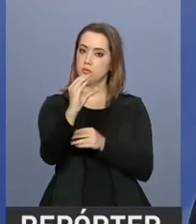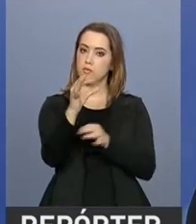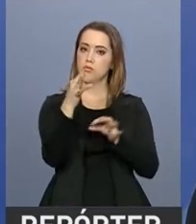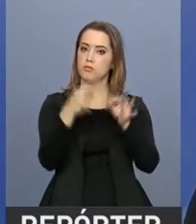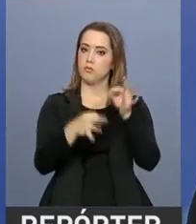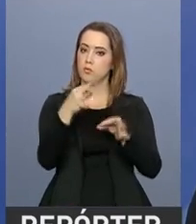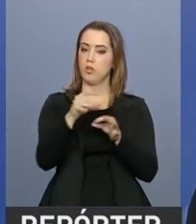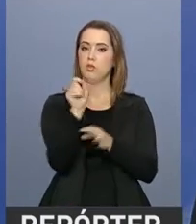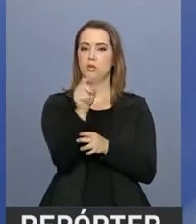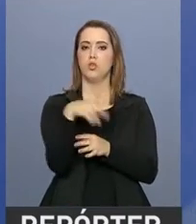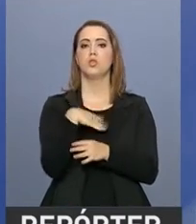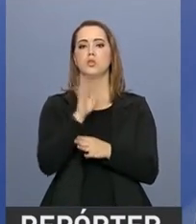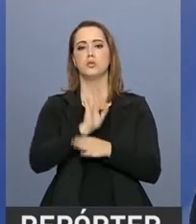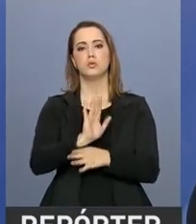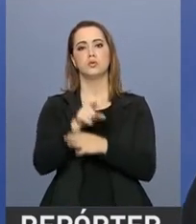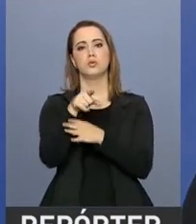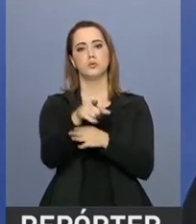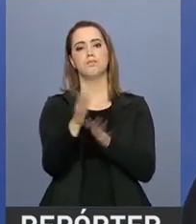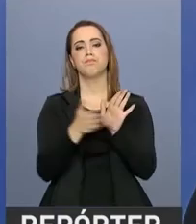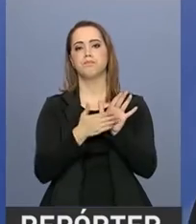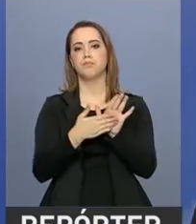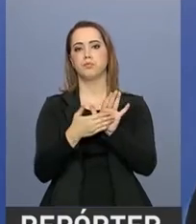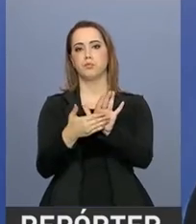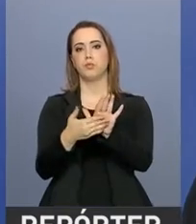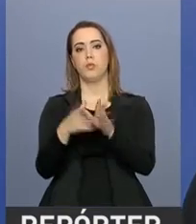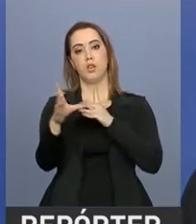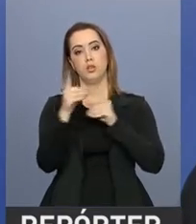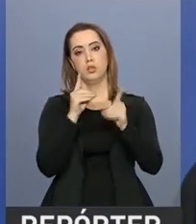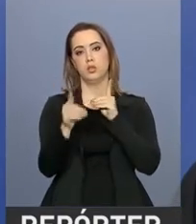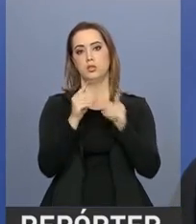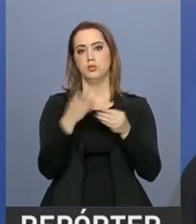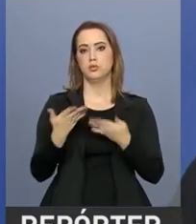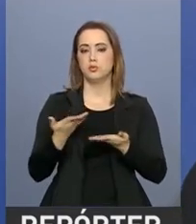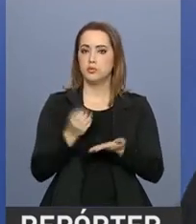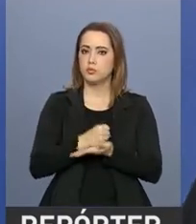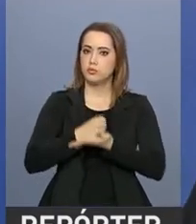estão dispostos a mostrar suas propostas, a dialogar, a oferecer ao país essa contribuição.